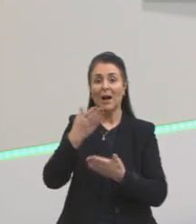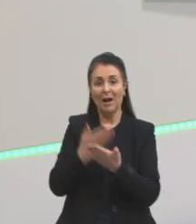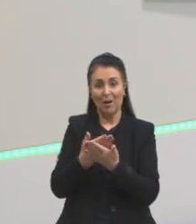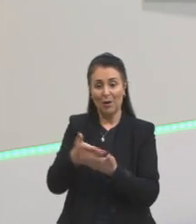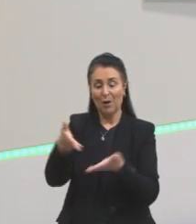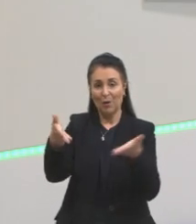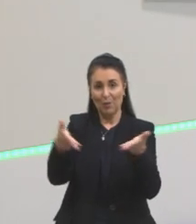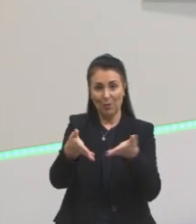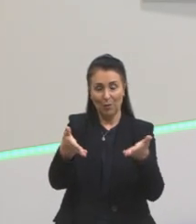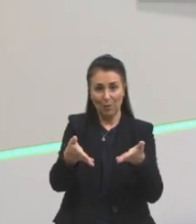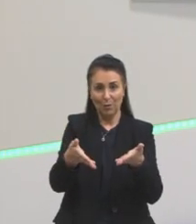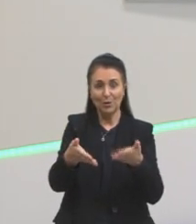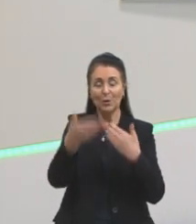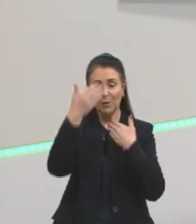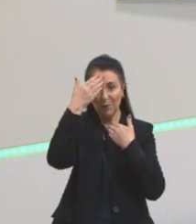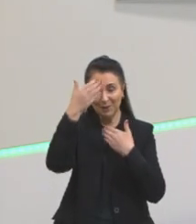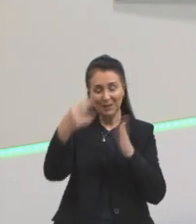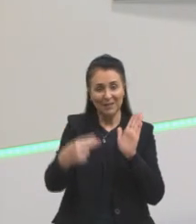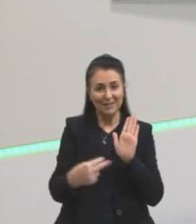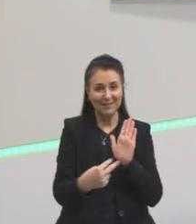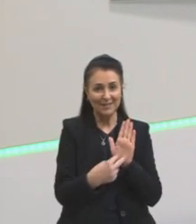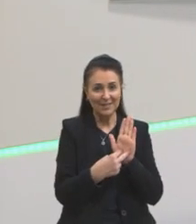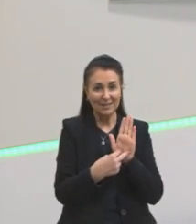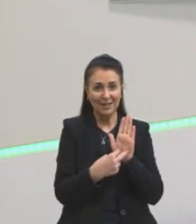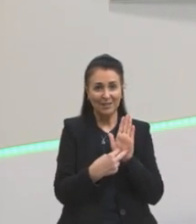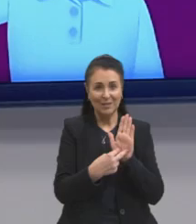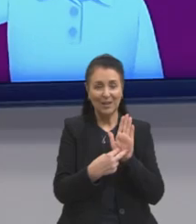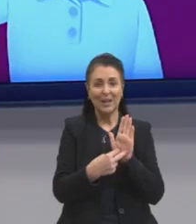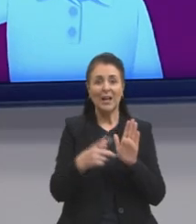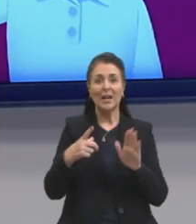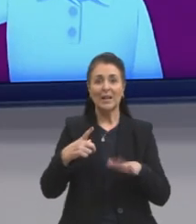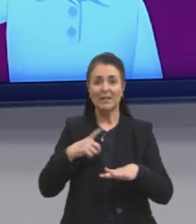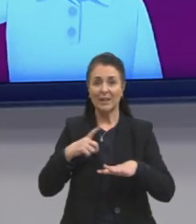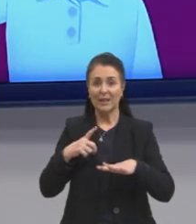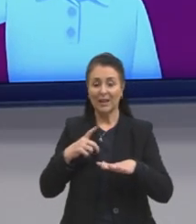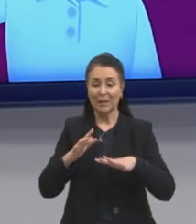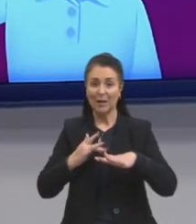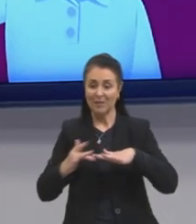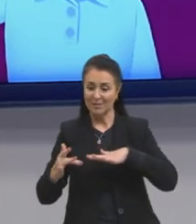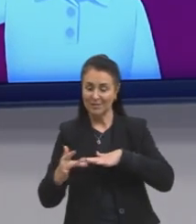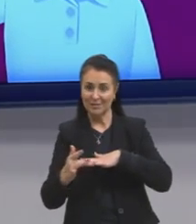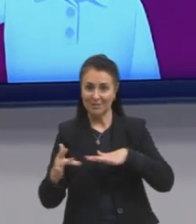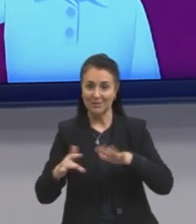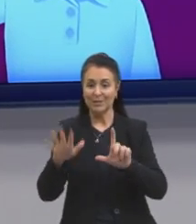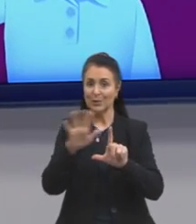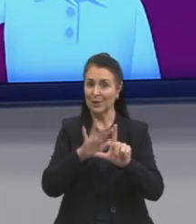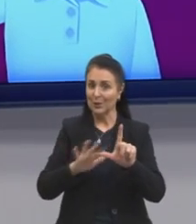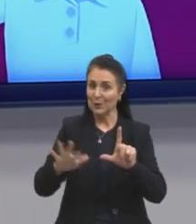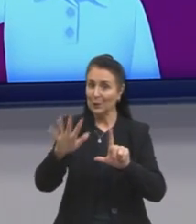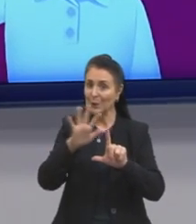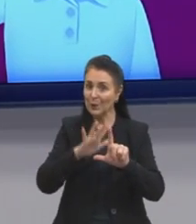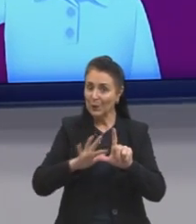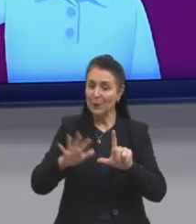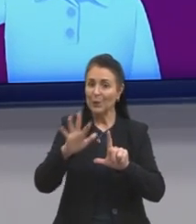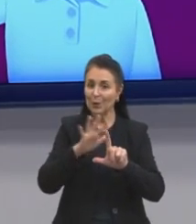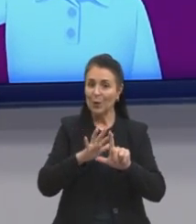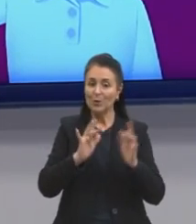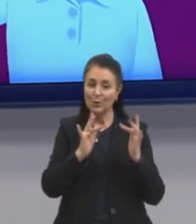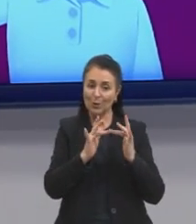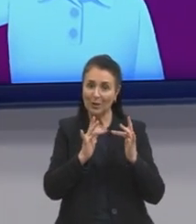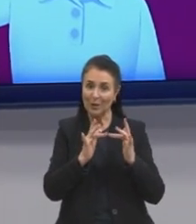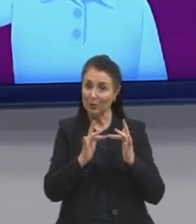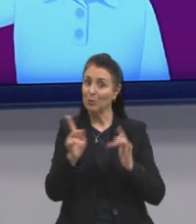de hoje agradeço a atenção de todos vocês aqui eu então voltar referencial novamente meu QR Code que vai se caso vocês queiram